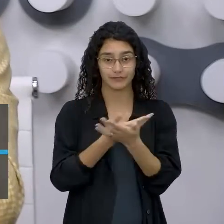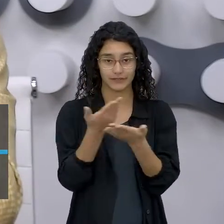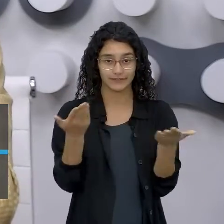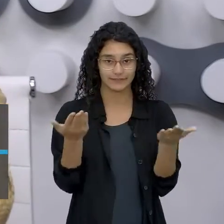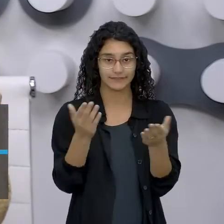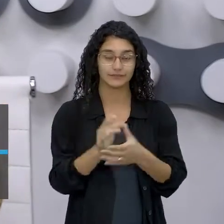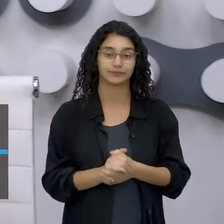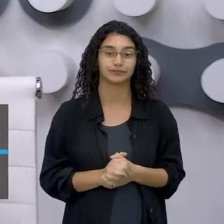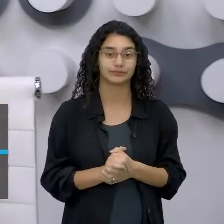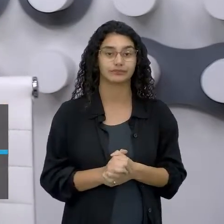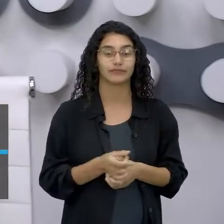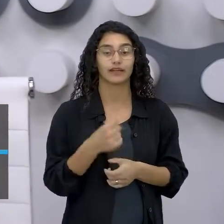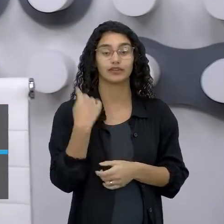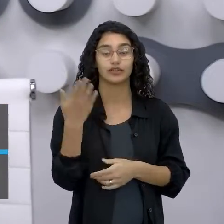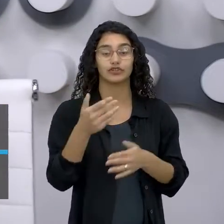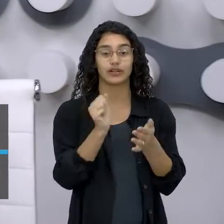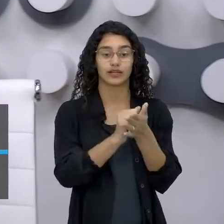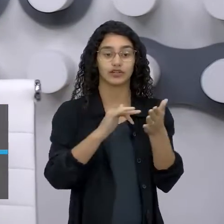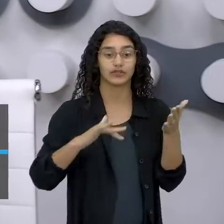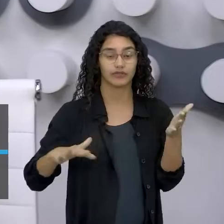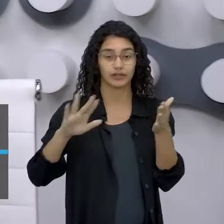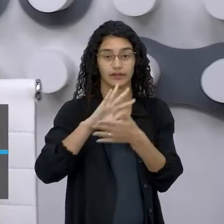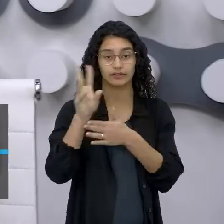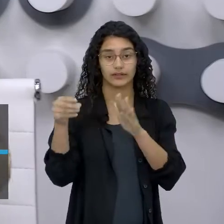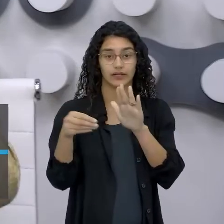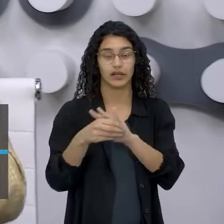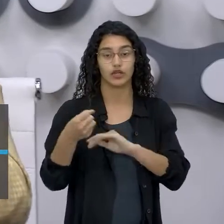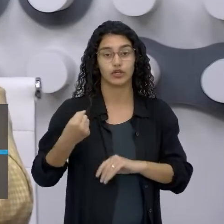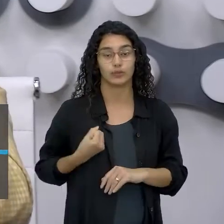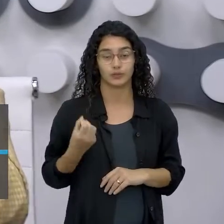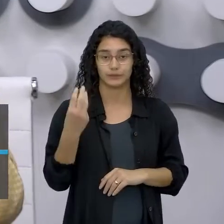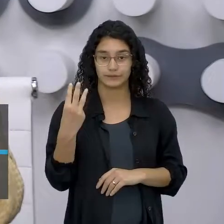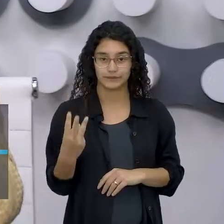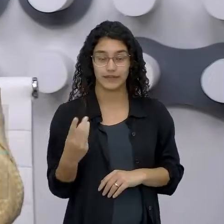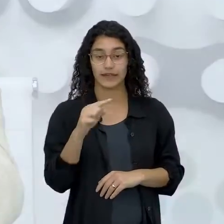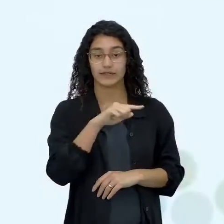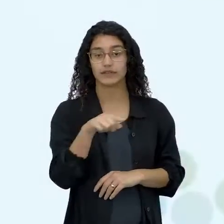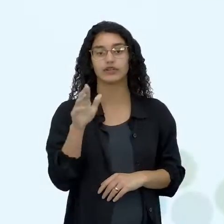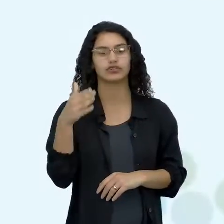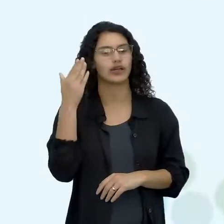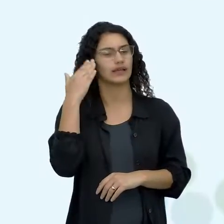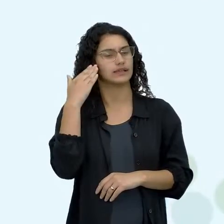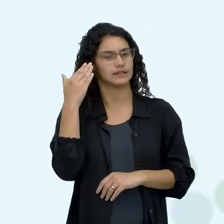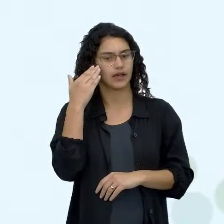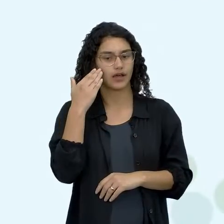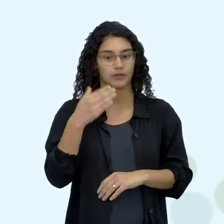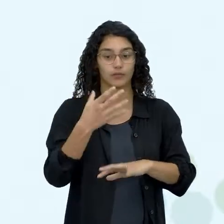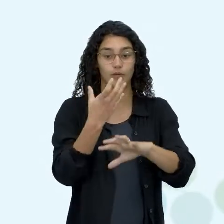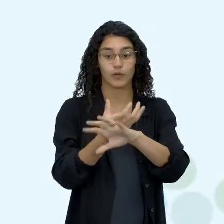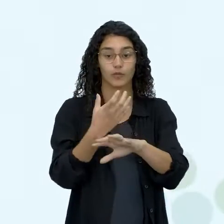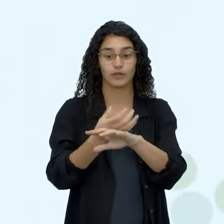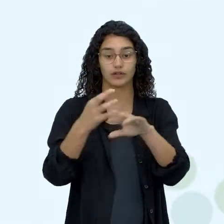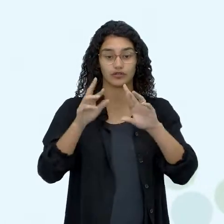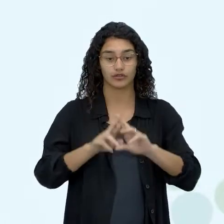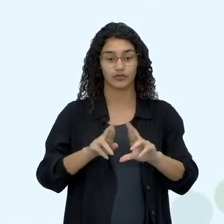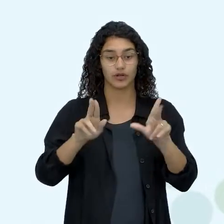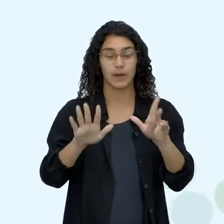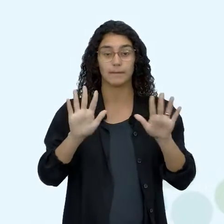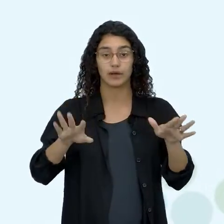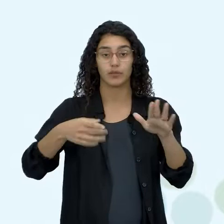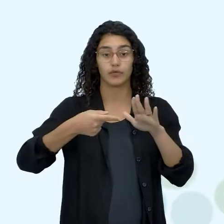vocês? A gente já está na atividade integrada número 3 e vocês já sabem, o componente é diferente,